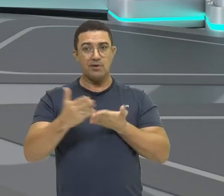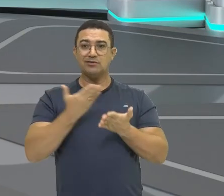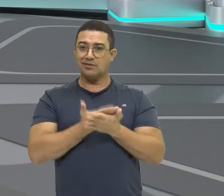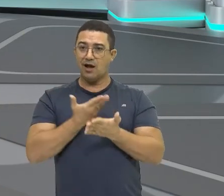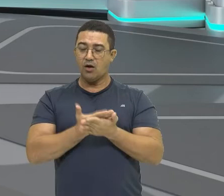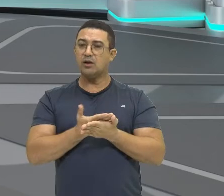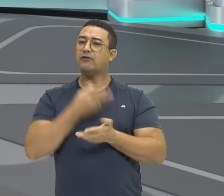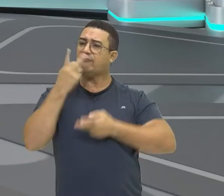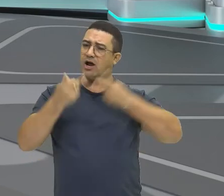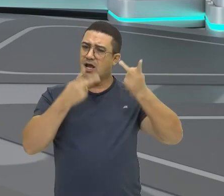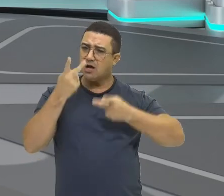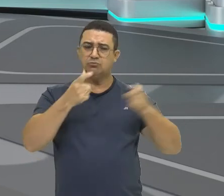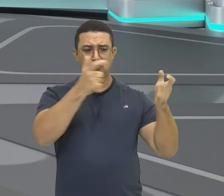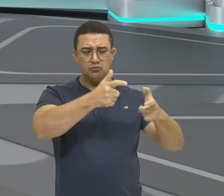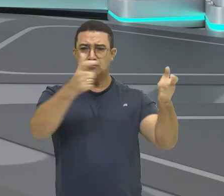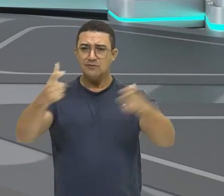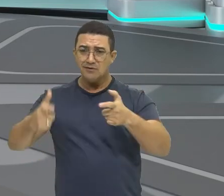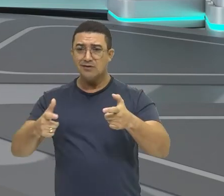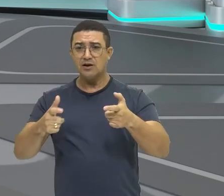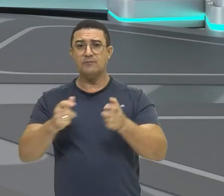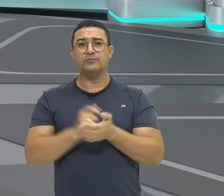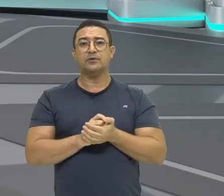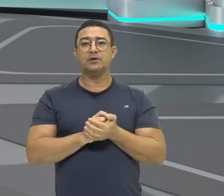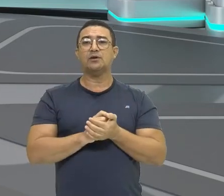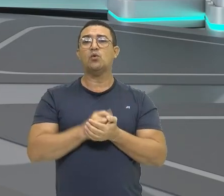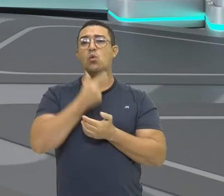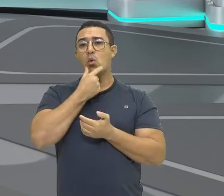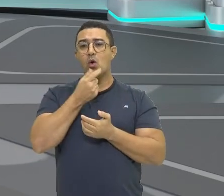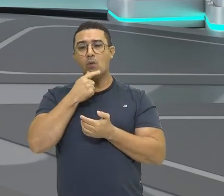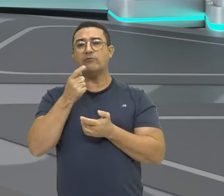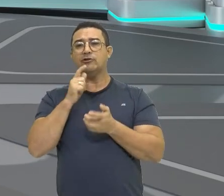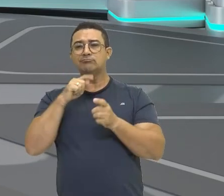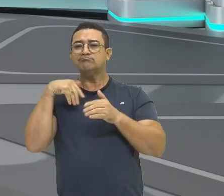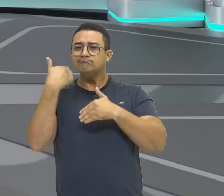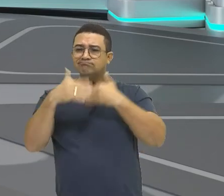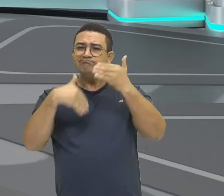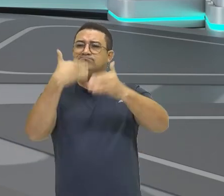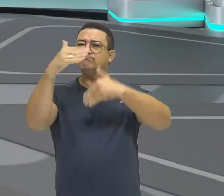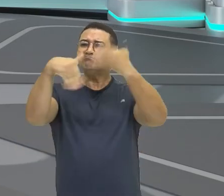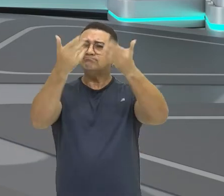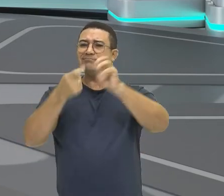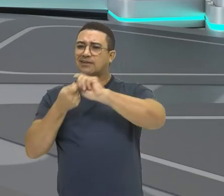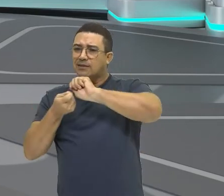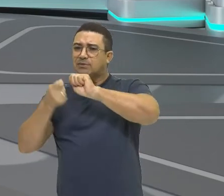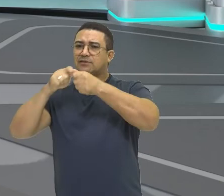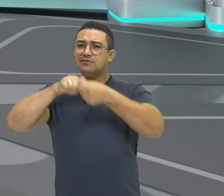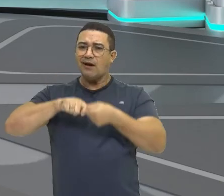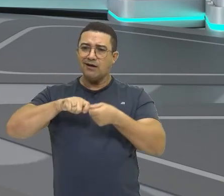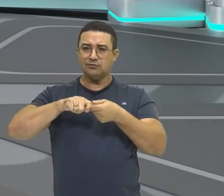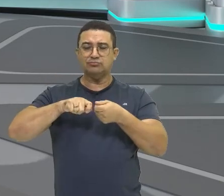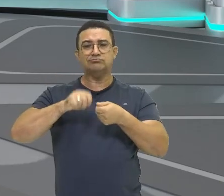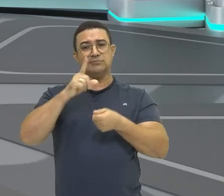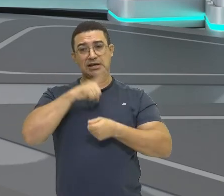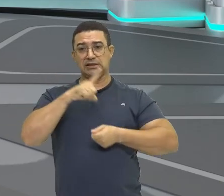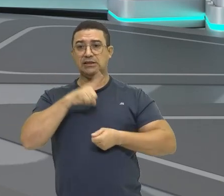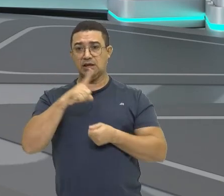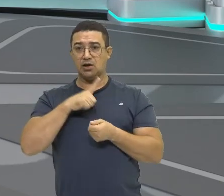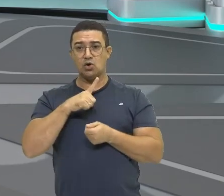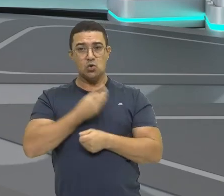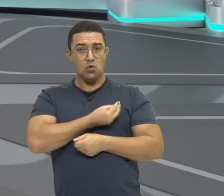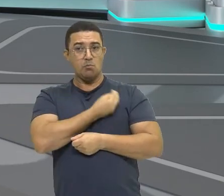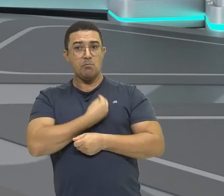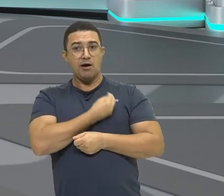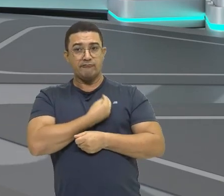questão do ambiente. E ele se adequou, foi criando um mecanismo para ter uma vida, vamos dizer,